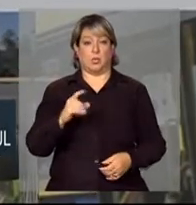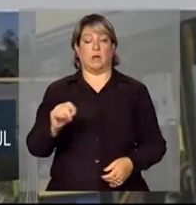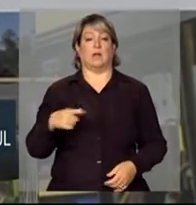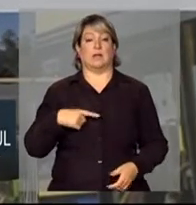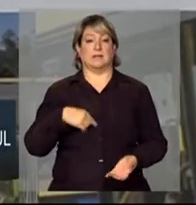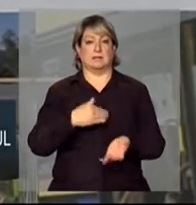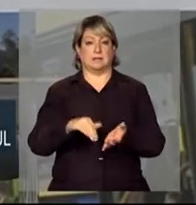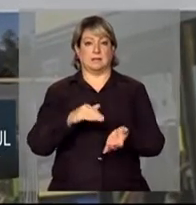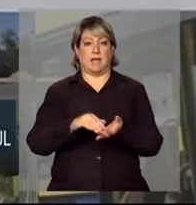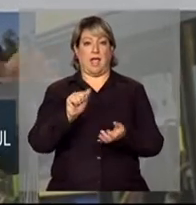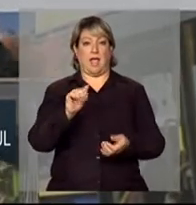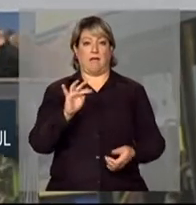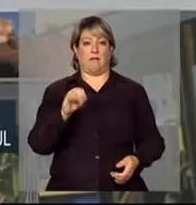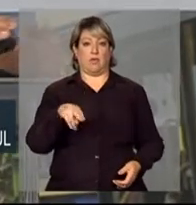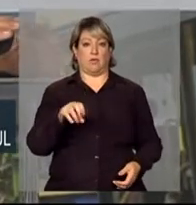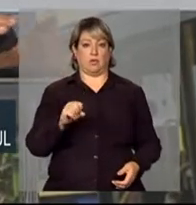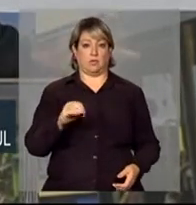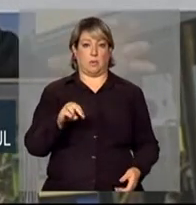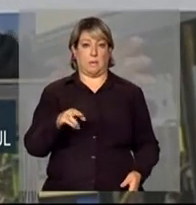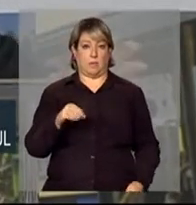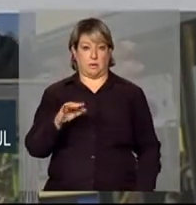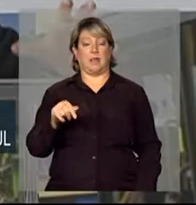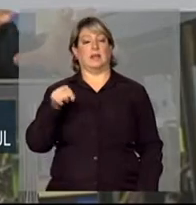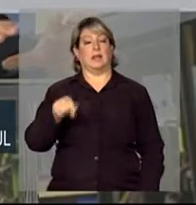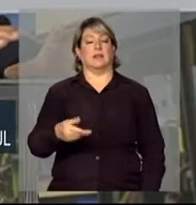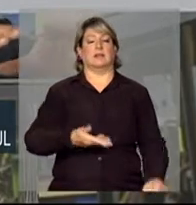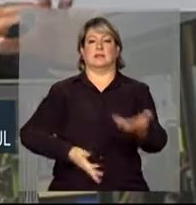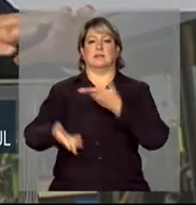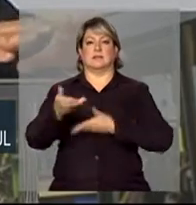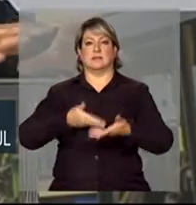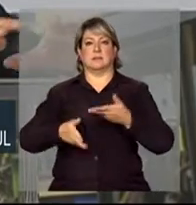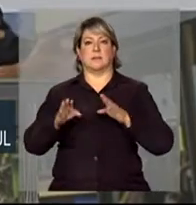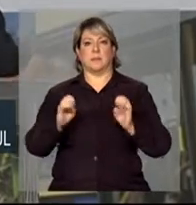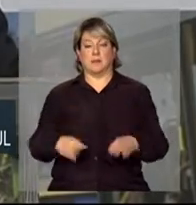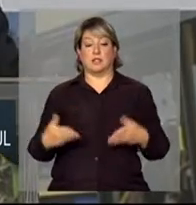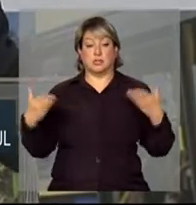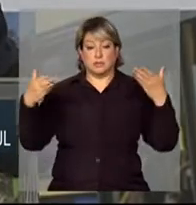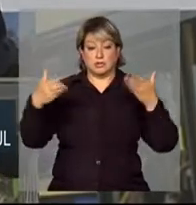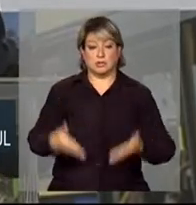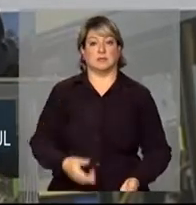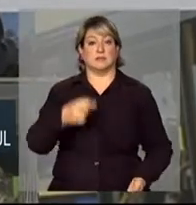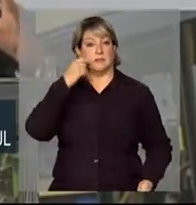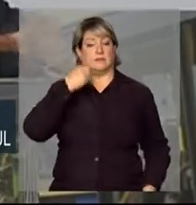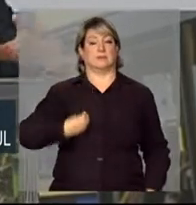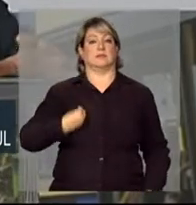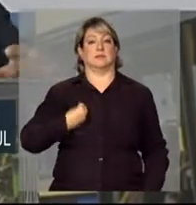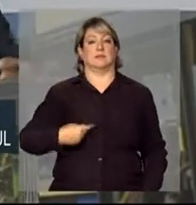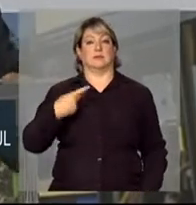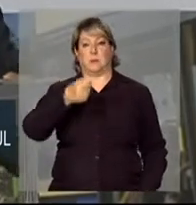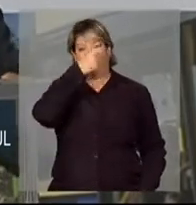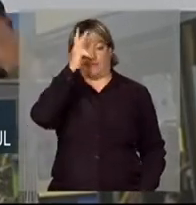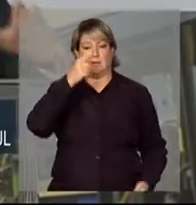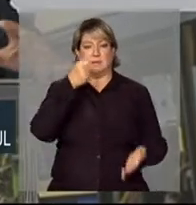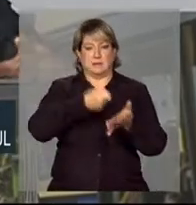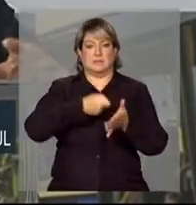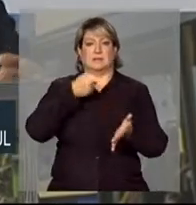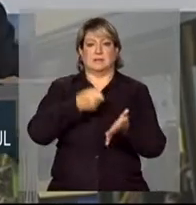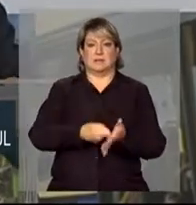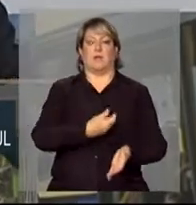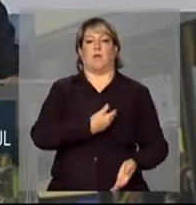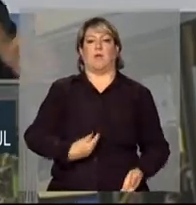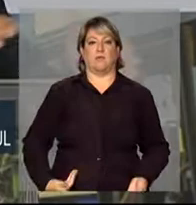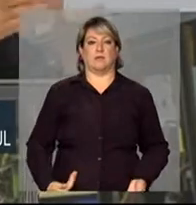Mota. E este canal é um canal permanente de chegada, de presença dos prefeitos, de pressão sobre o governo, de